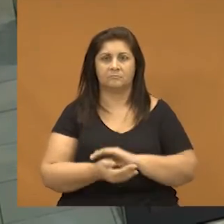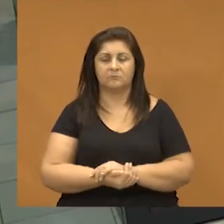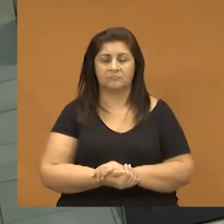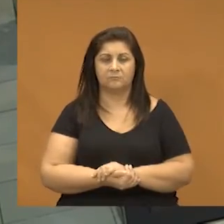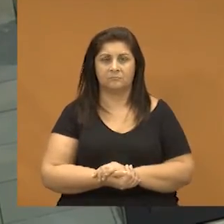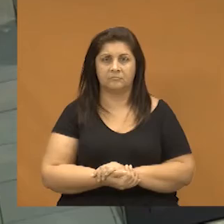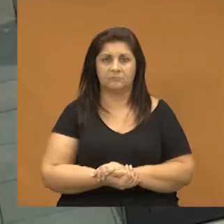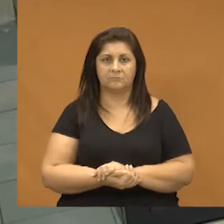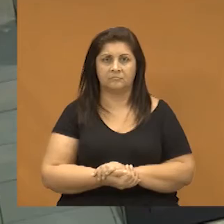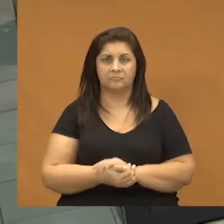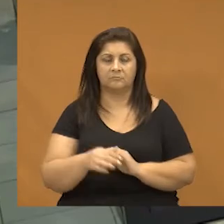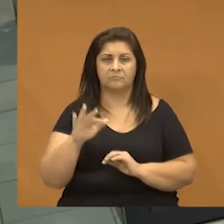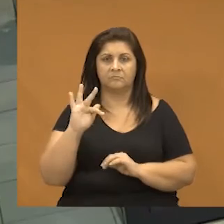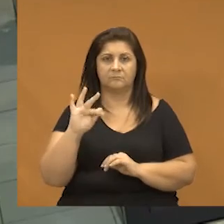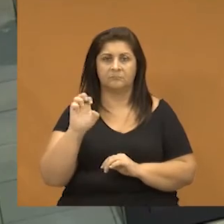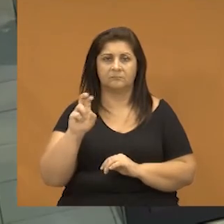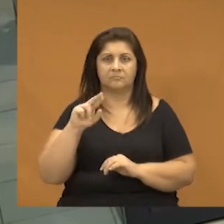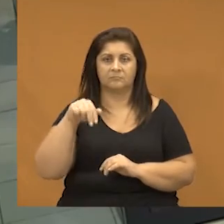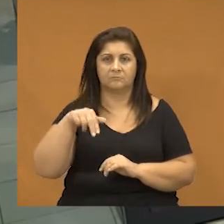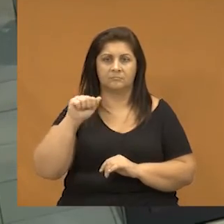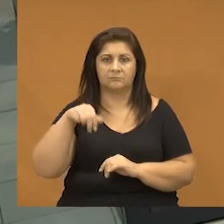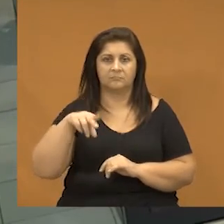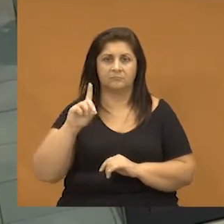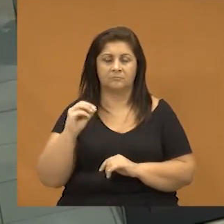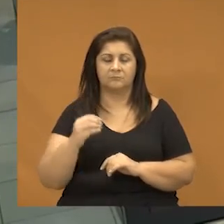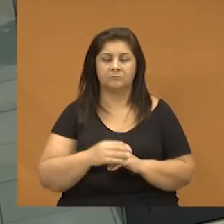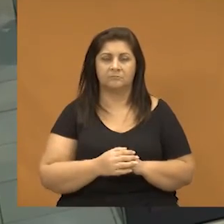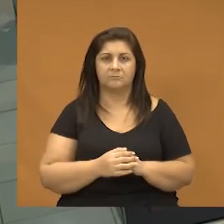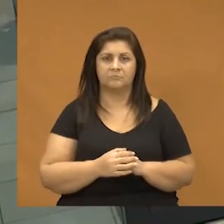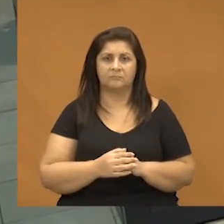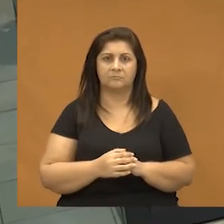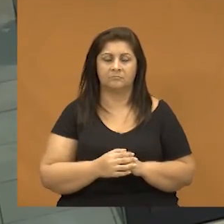Como vota o vereador Fernando da Ótica Original?